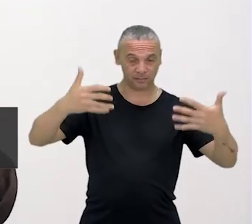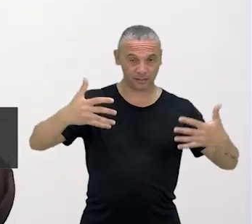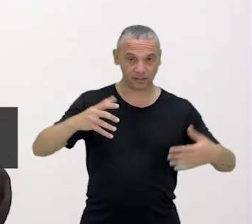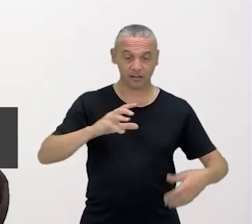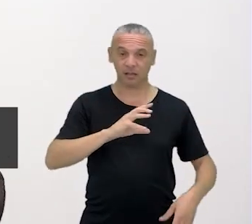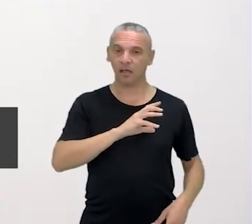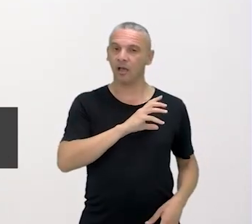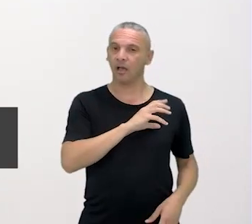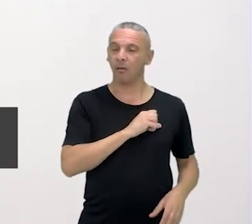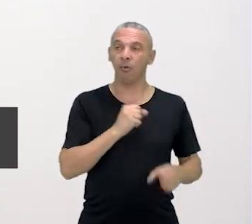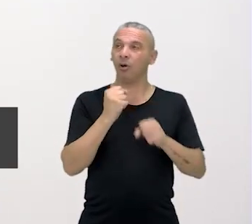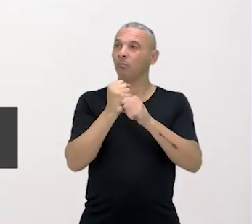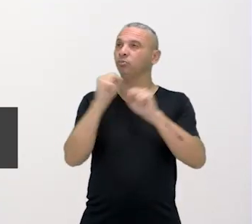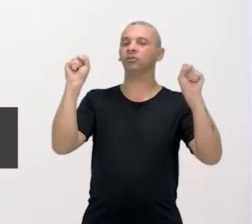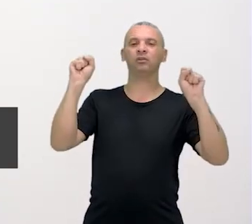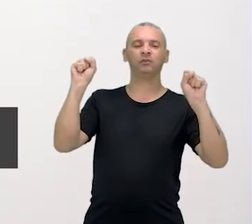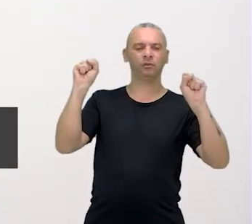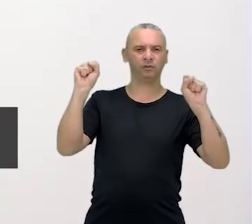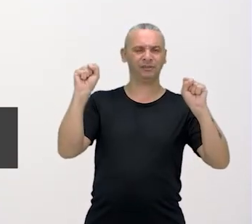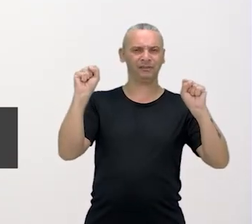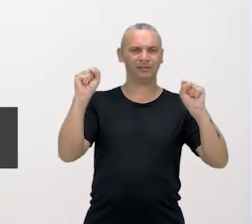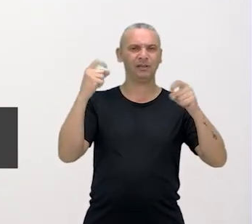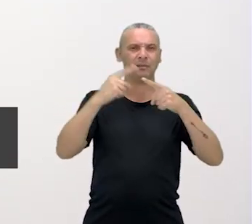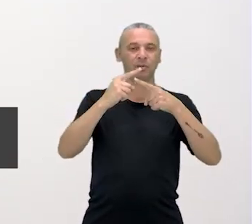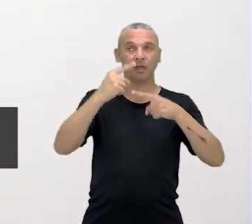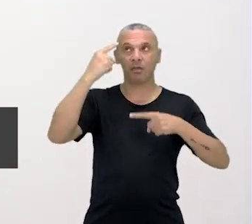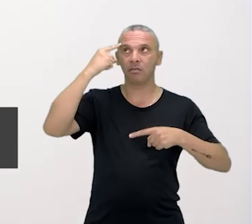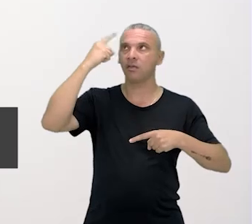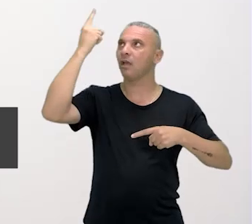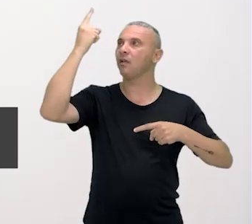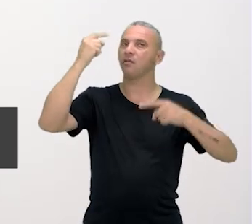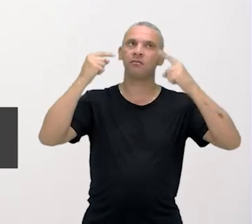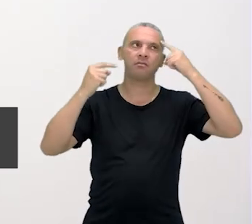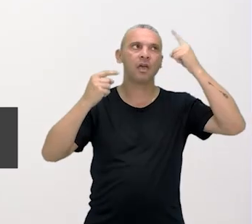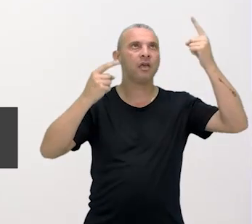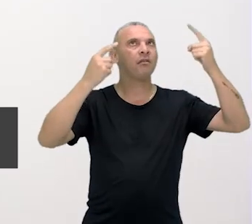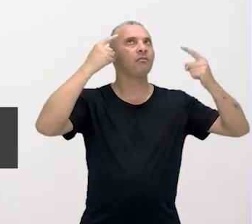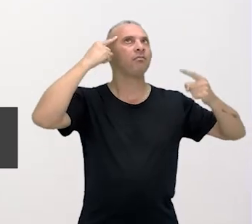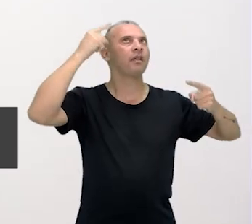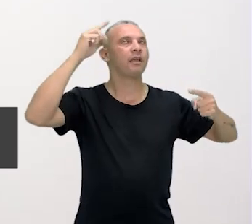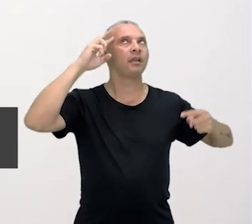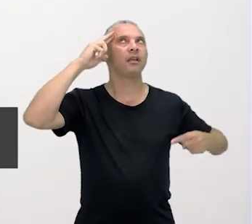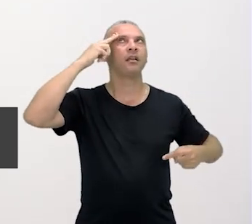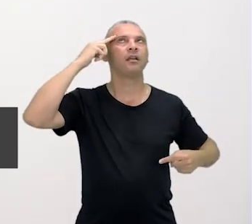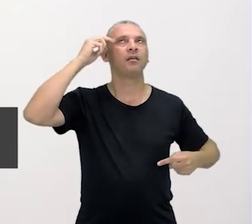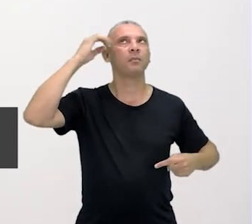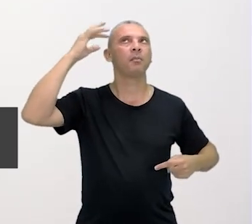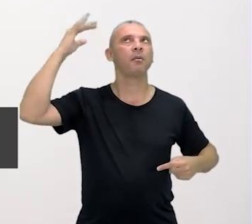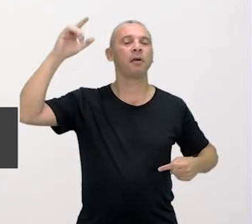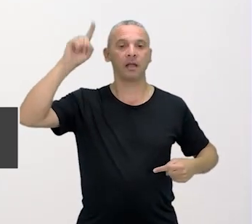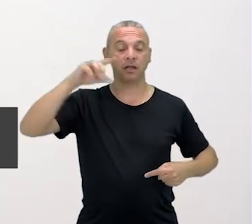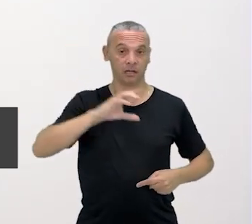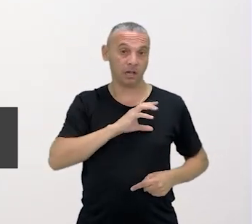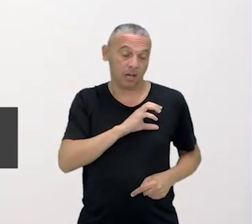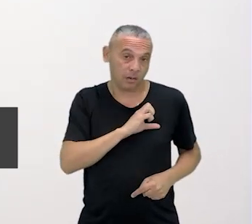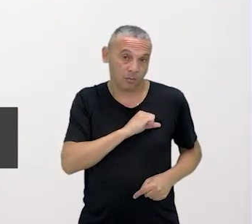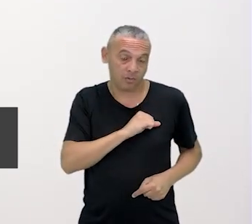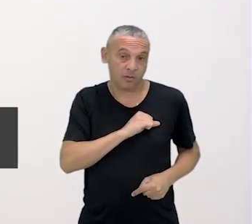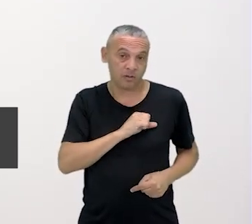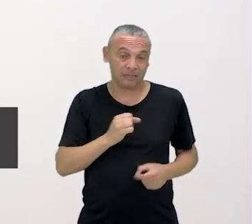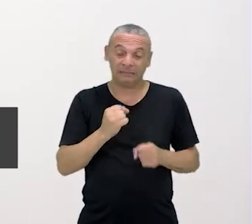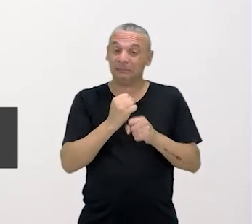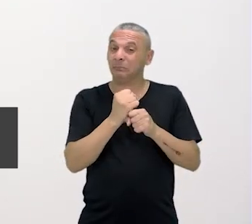amor impossível, por quê? Ele é só possível nas ideias, a gente idealiza ele, esse é o nosso grande problema, a